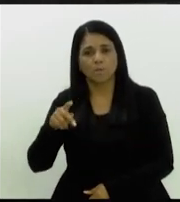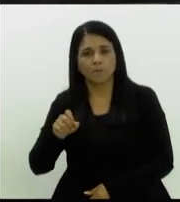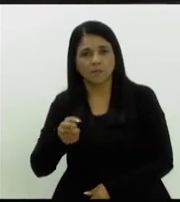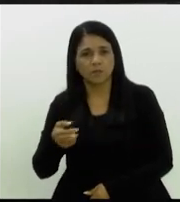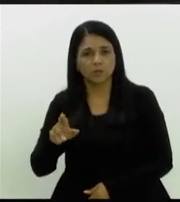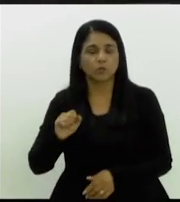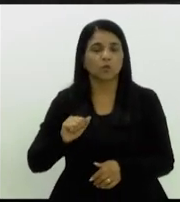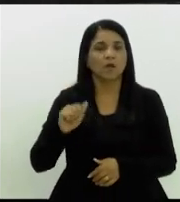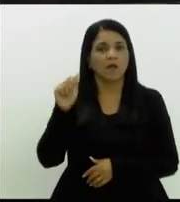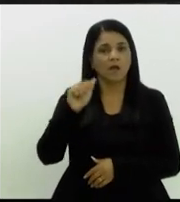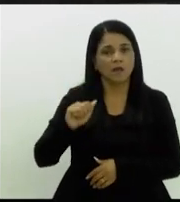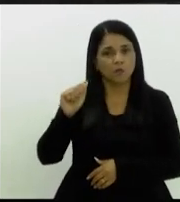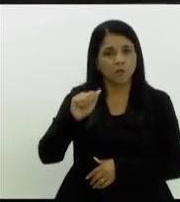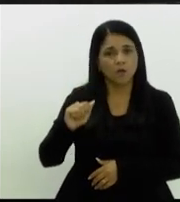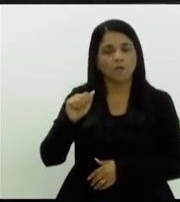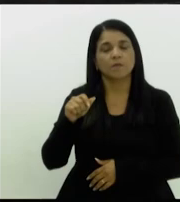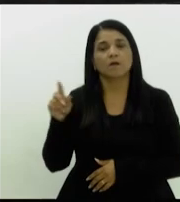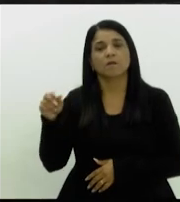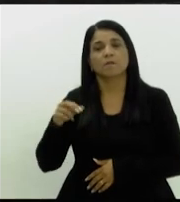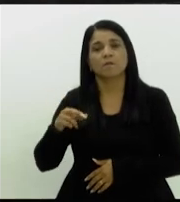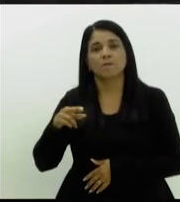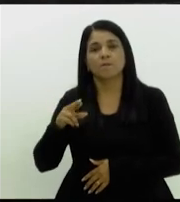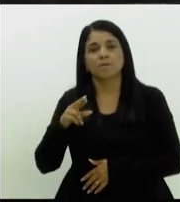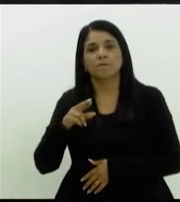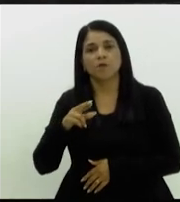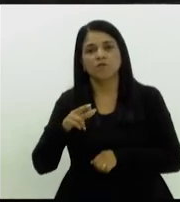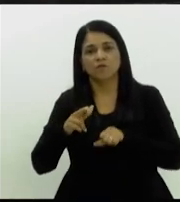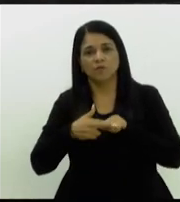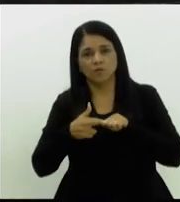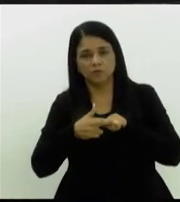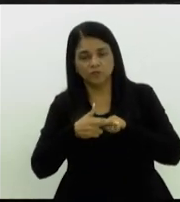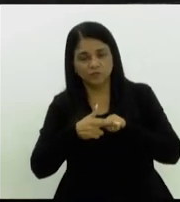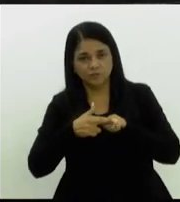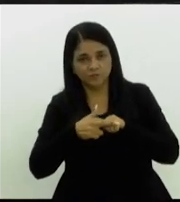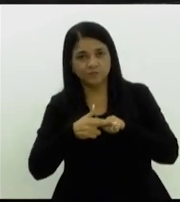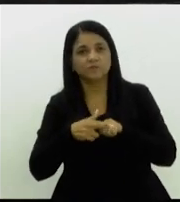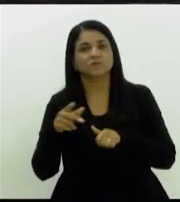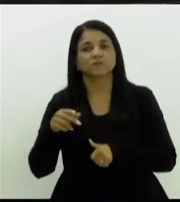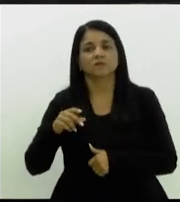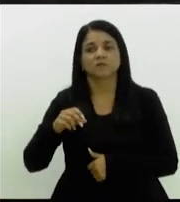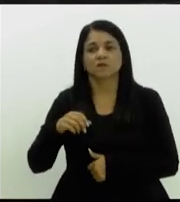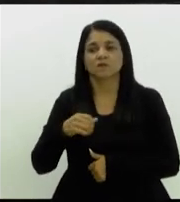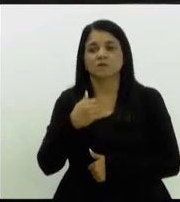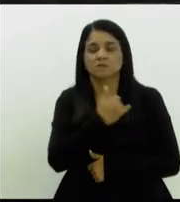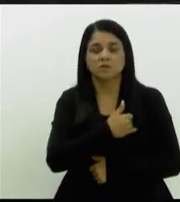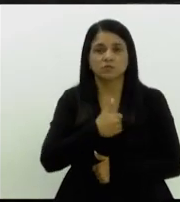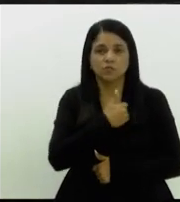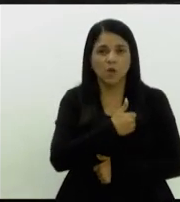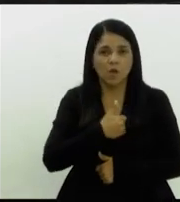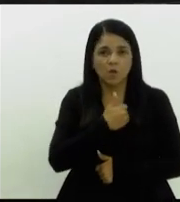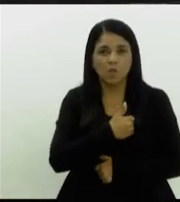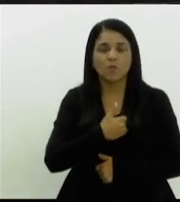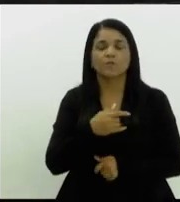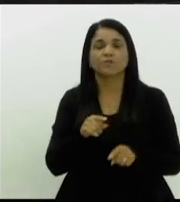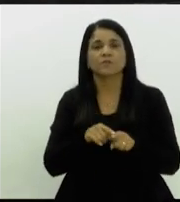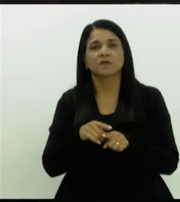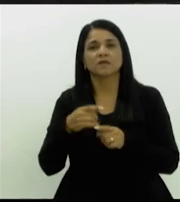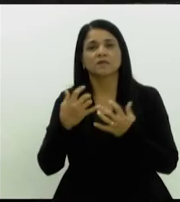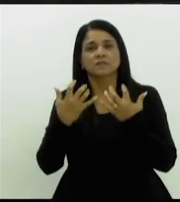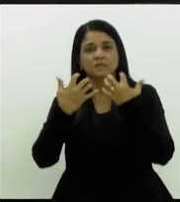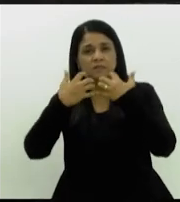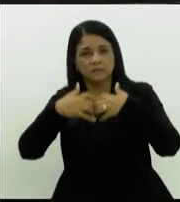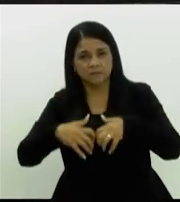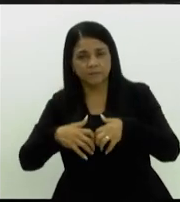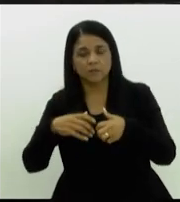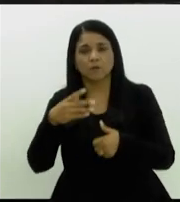Araruama, de Belfor Roxo, de São João, daqui da capital, também de Teresópolis. Tinha diversas